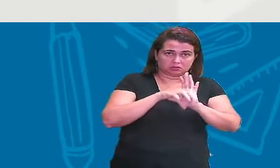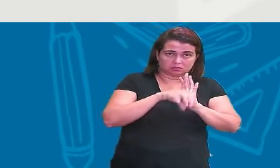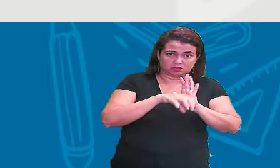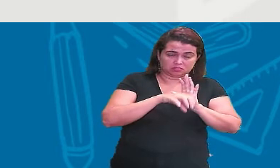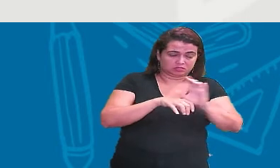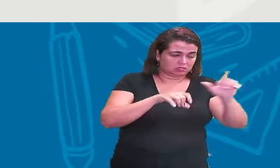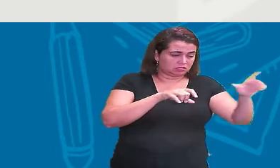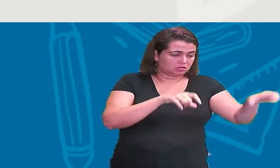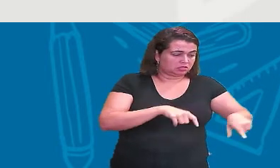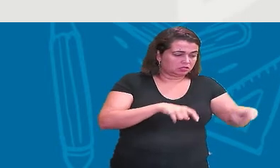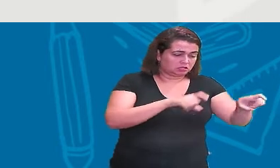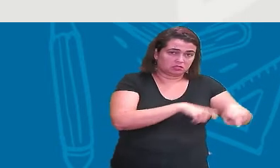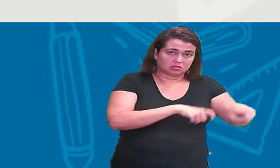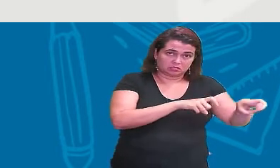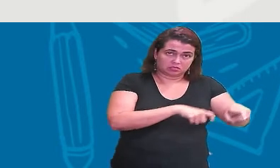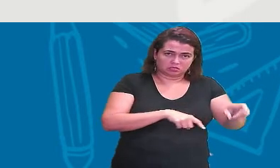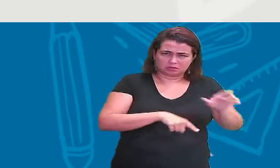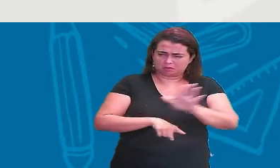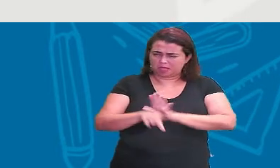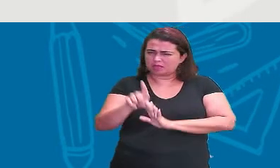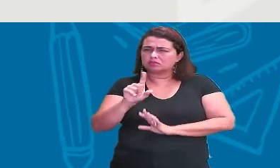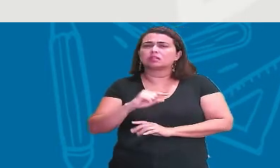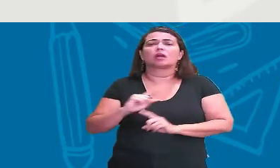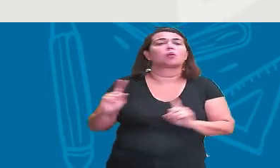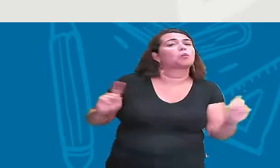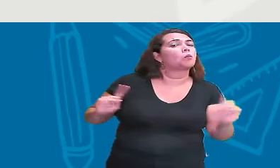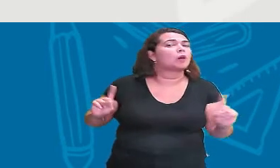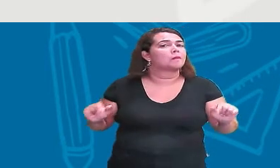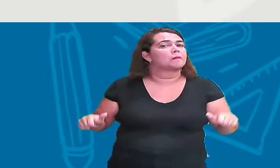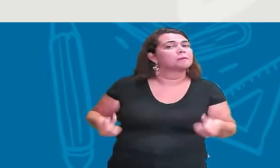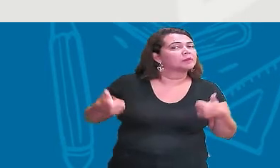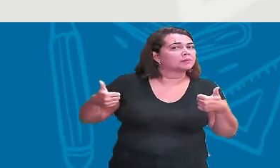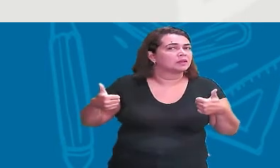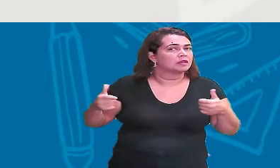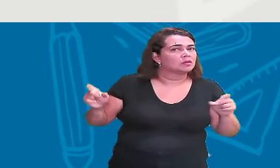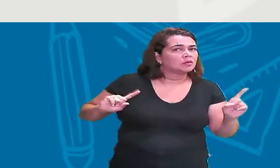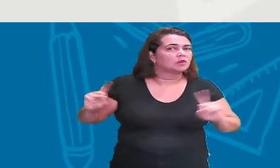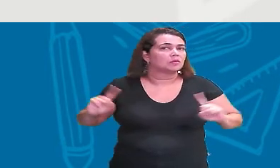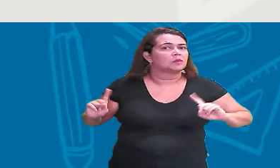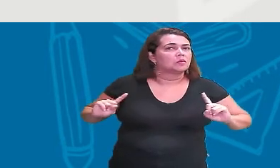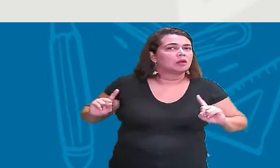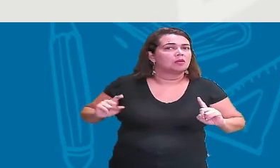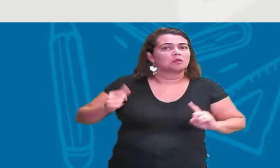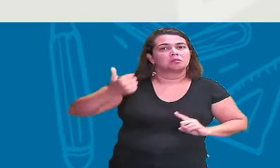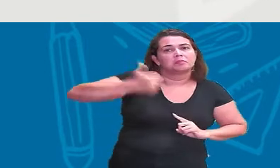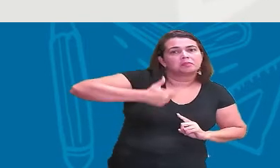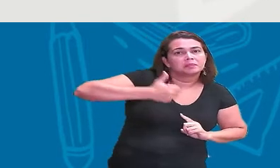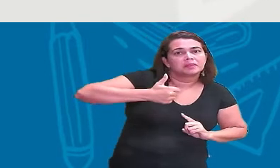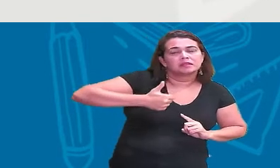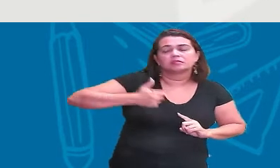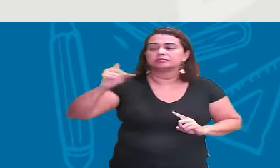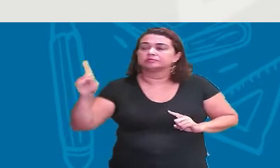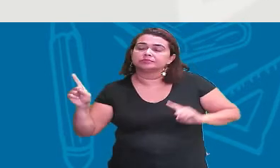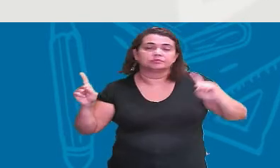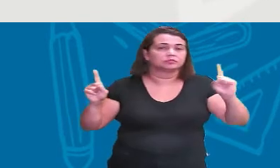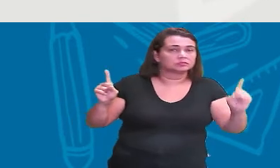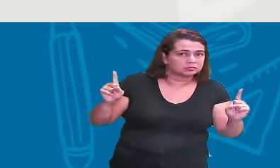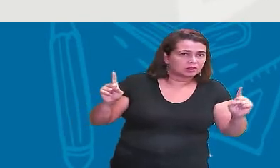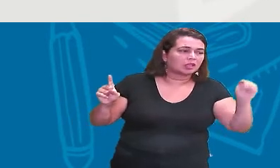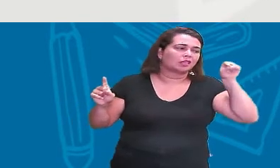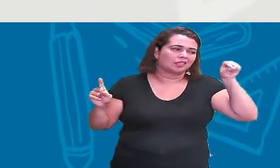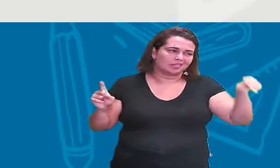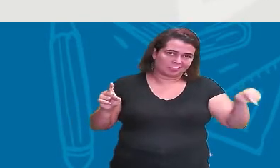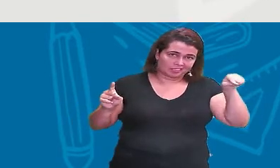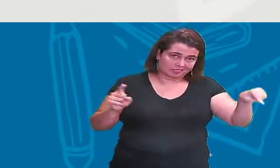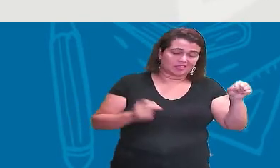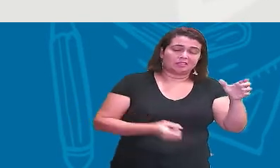na pergunta inicial, foi a zona rural que veio primeiro e foi a zona rural que fez nascer todas as outras cidades.